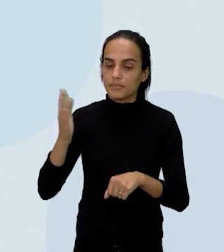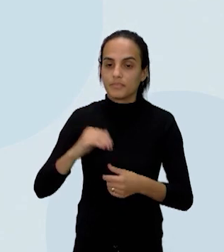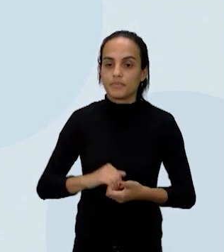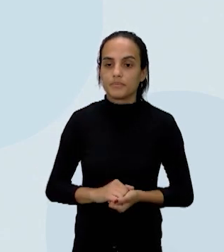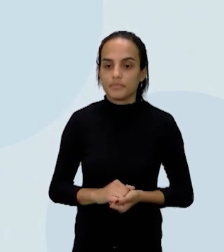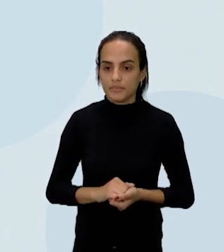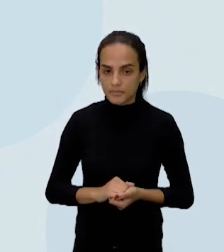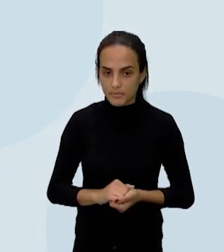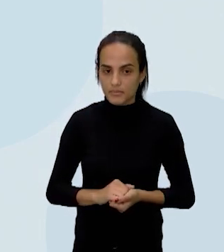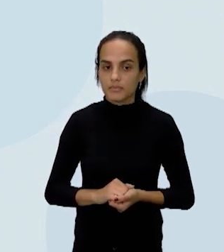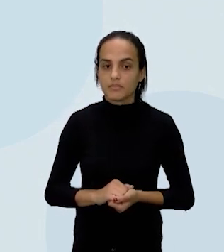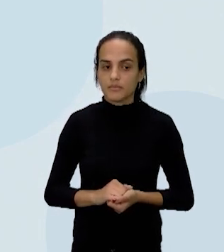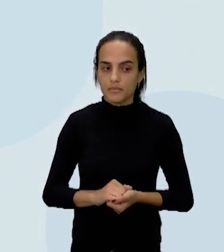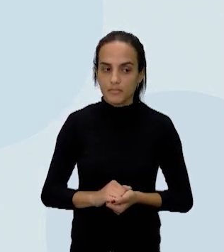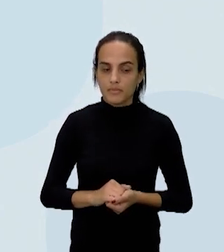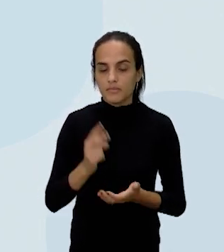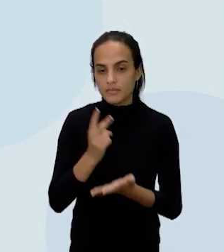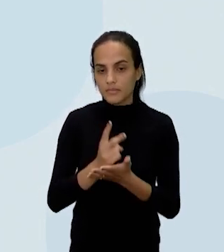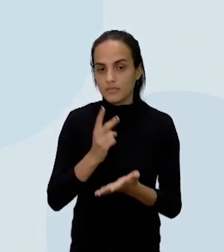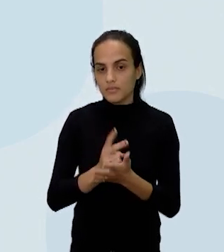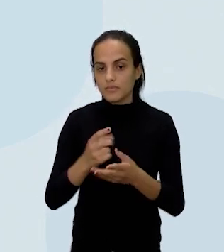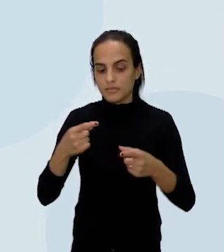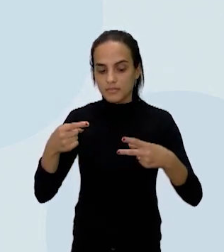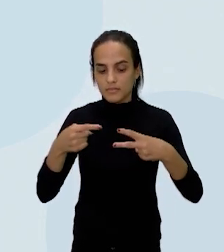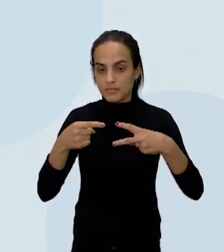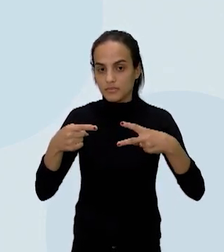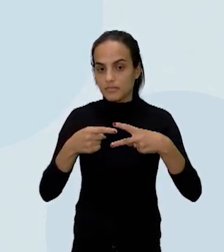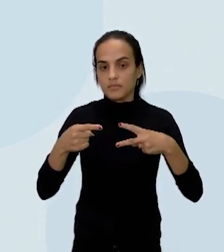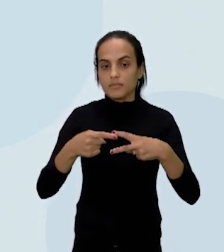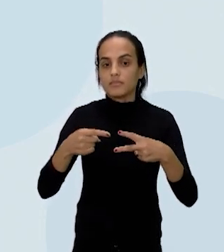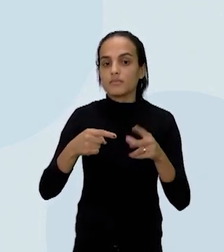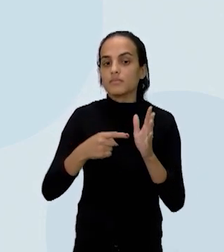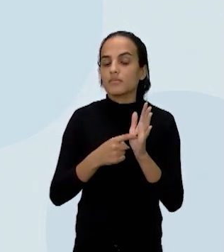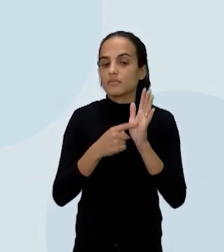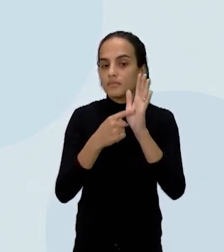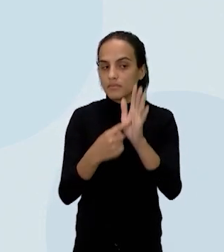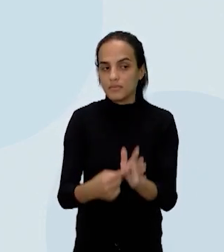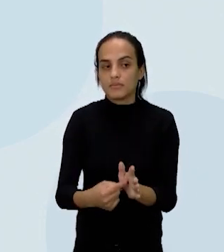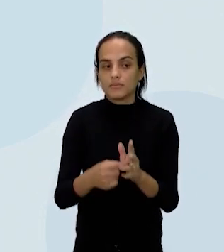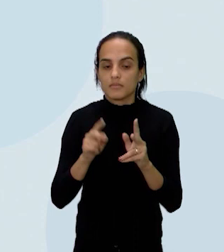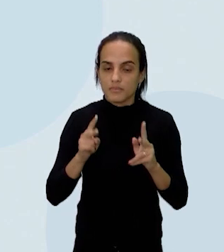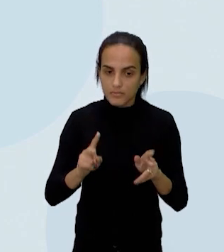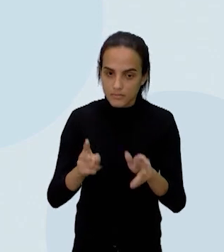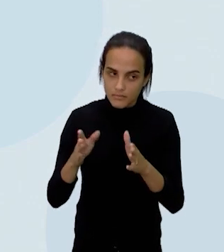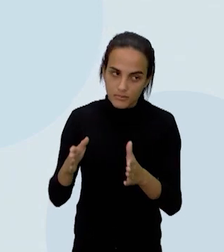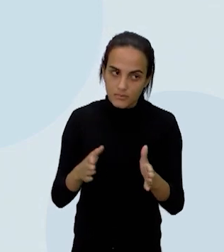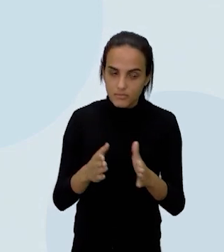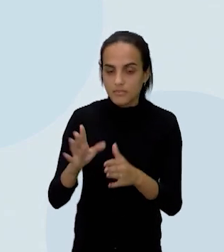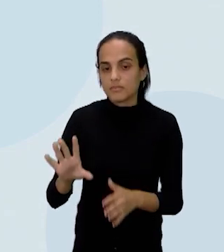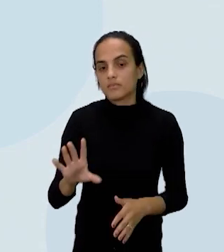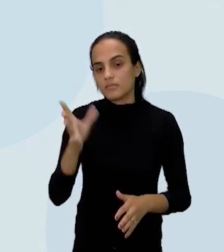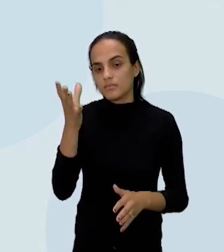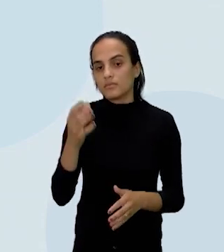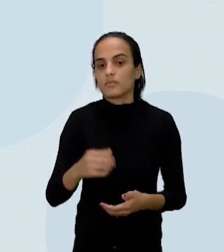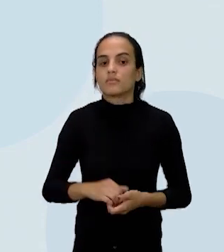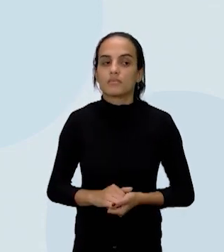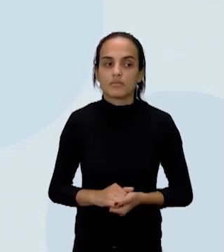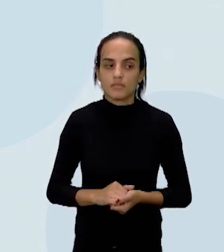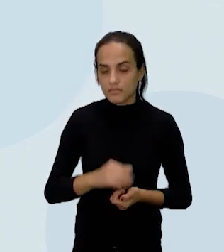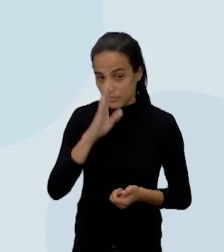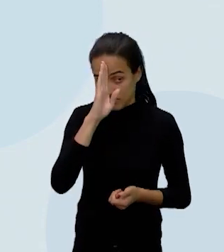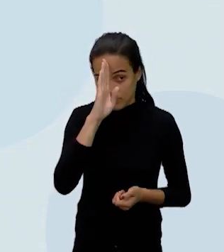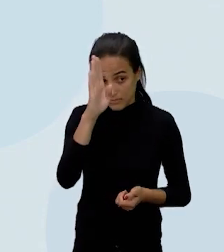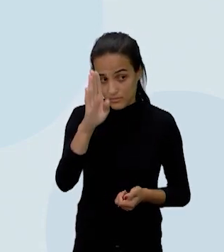seta, sempre a seta maior, vai me indicar qual é a direção que está acontecendo a reação. Então, direta ou